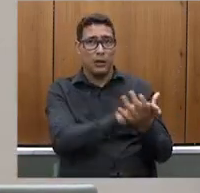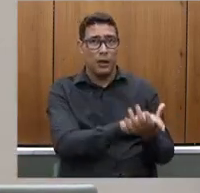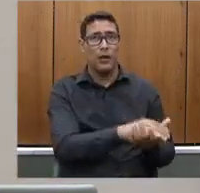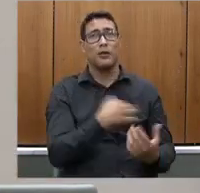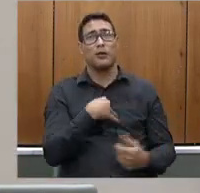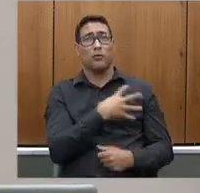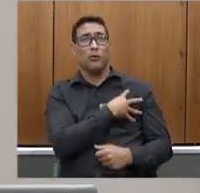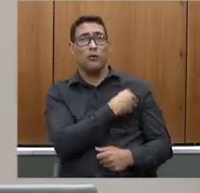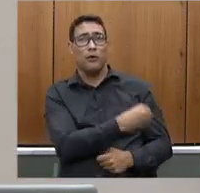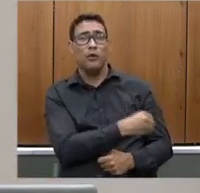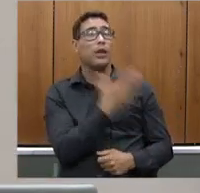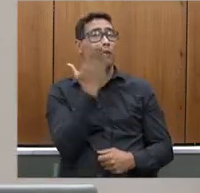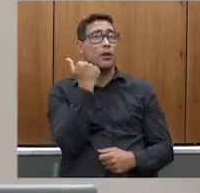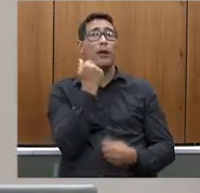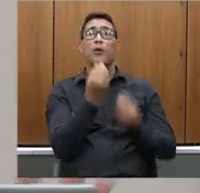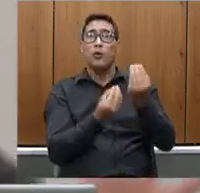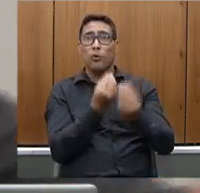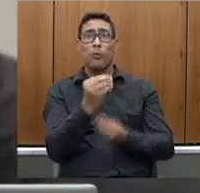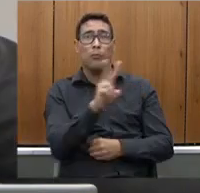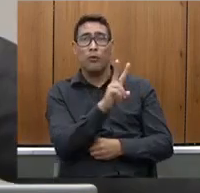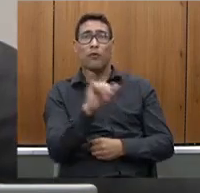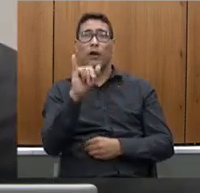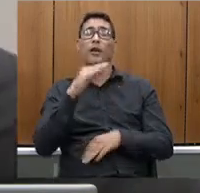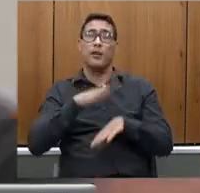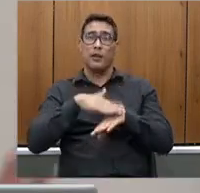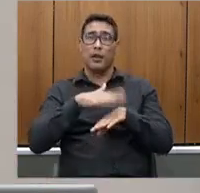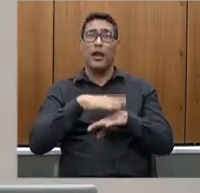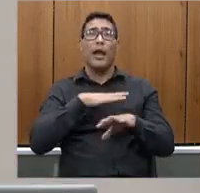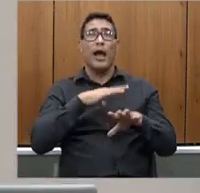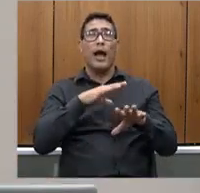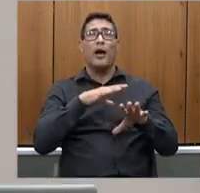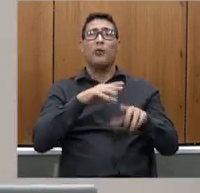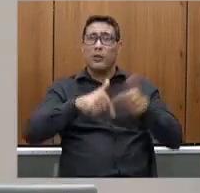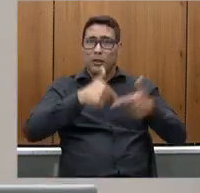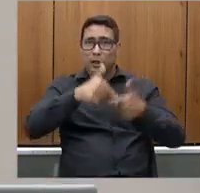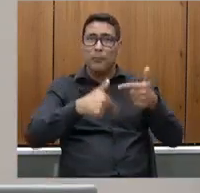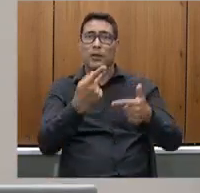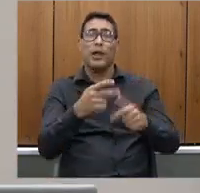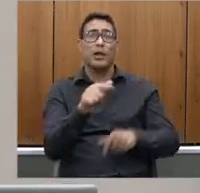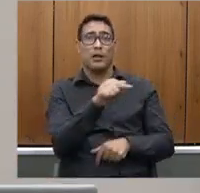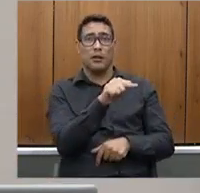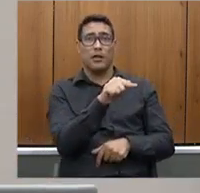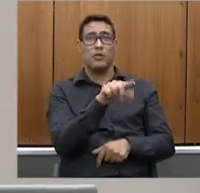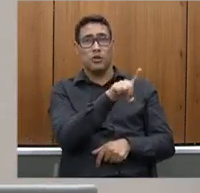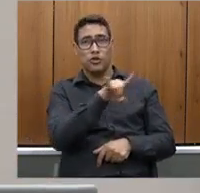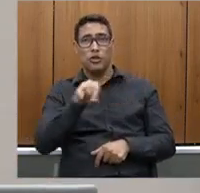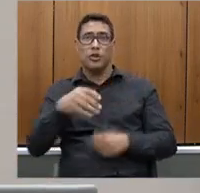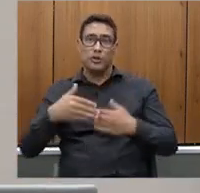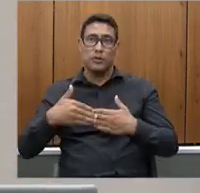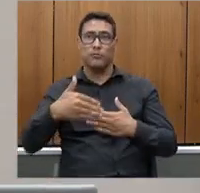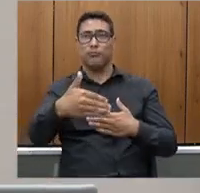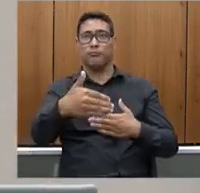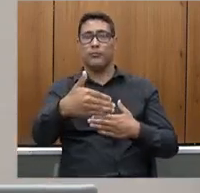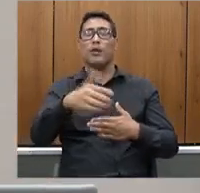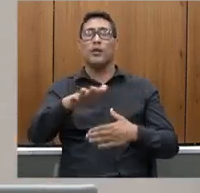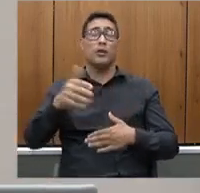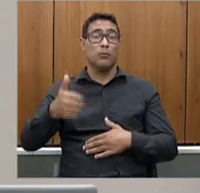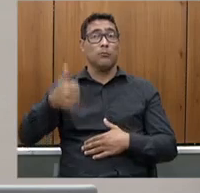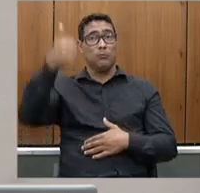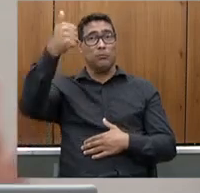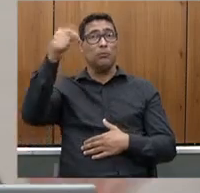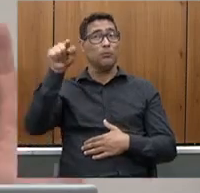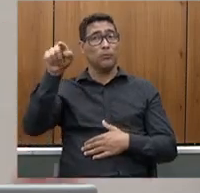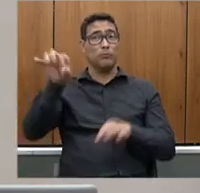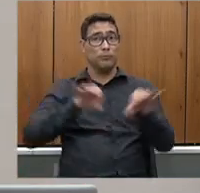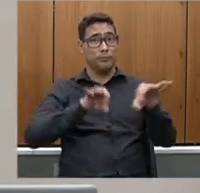a escala dele daqui a sete dias então está na lei e ninguém melhor do que o senhor para tratar desse assunto para que